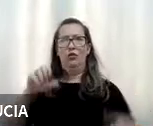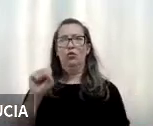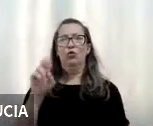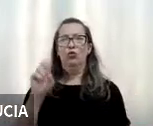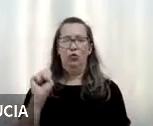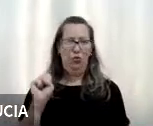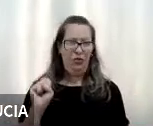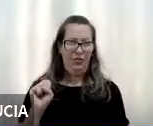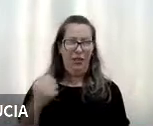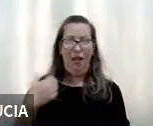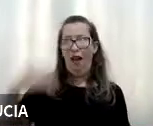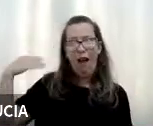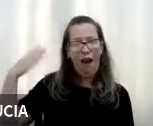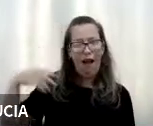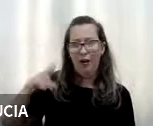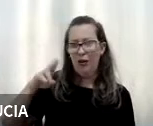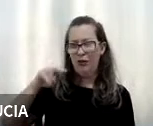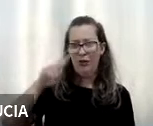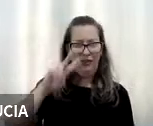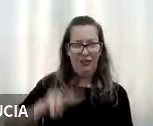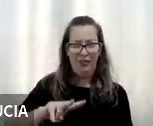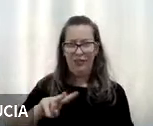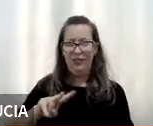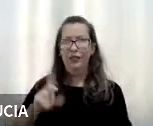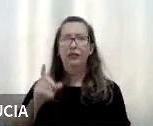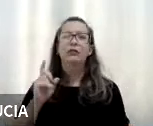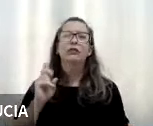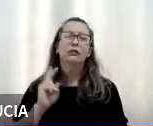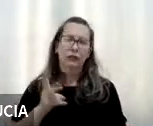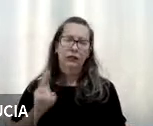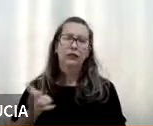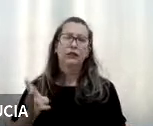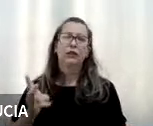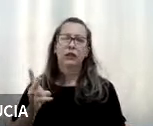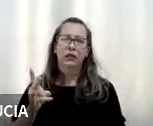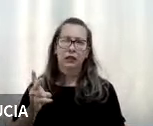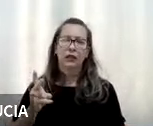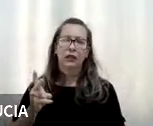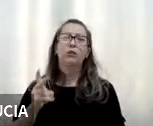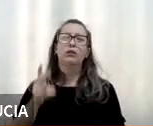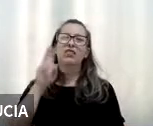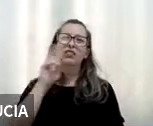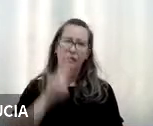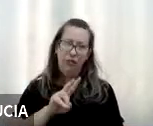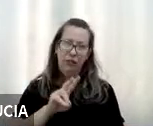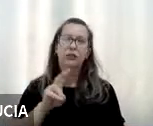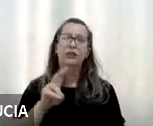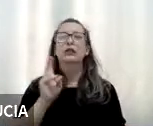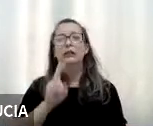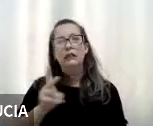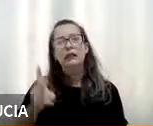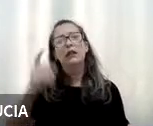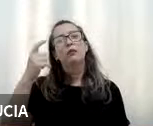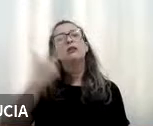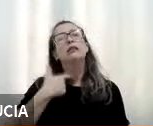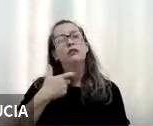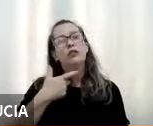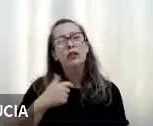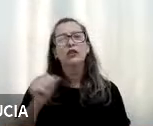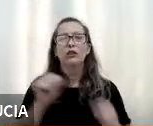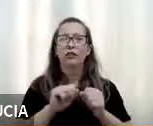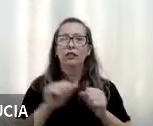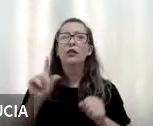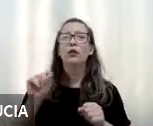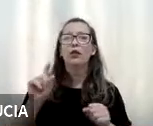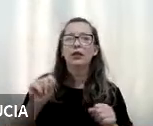né? A gente só tinha visto, era o exemplo que se falava o tempo todo, com alguma admiração e vontade de que fosse assim, aquela abertura